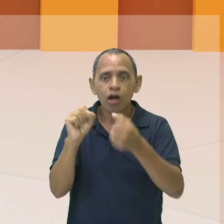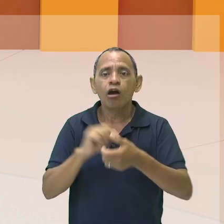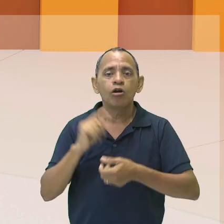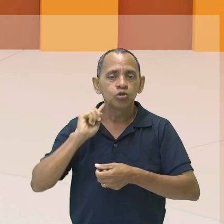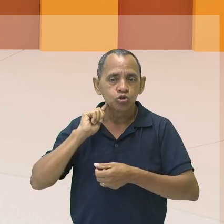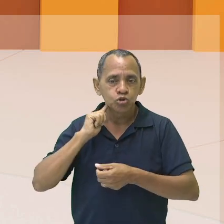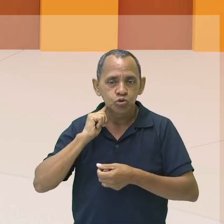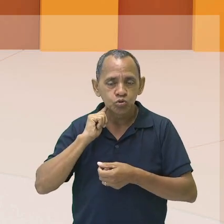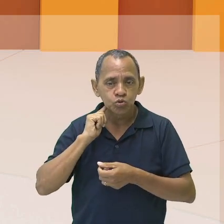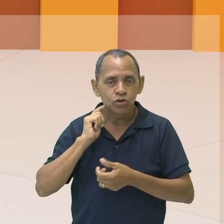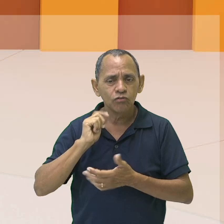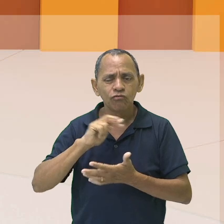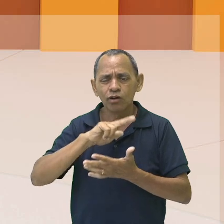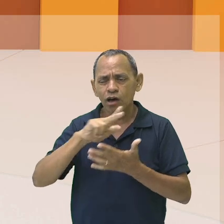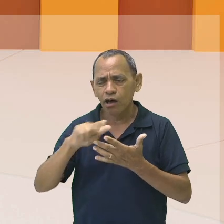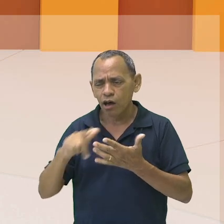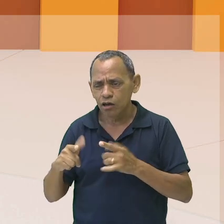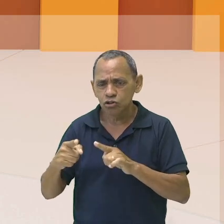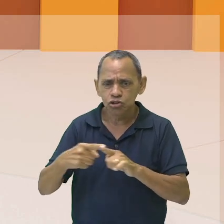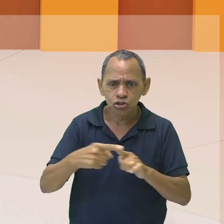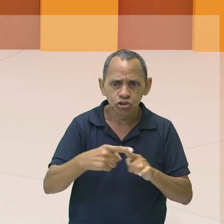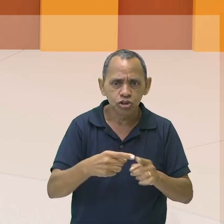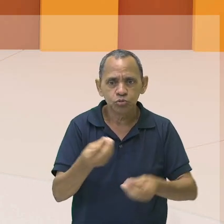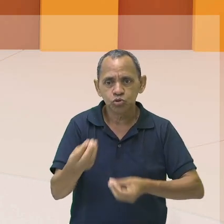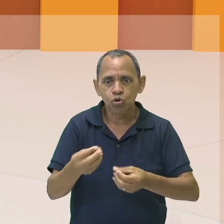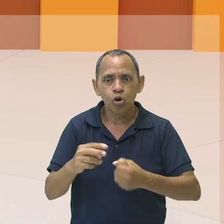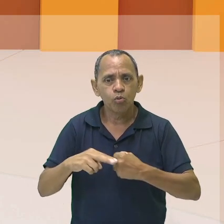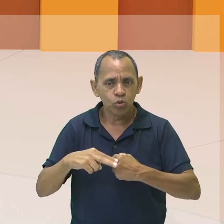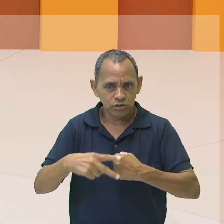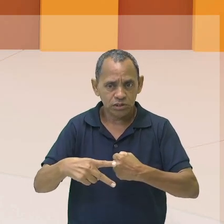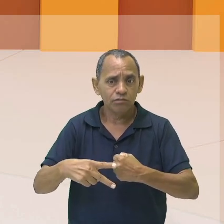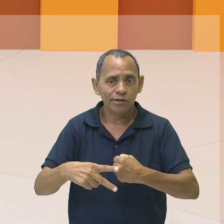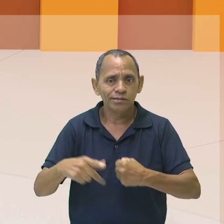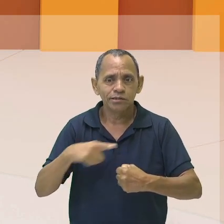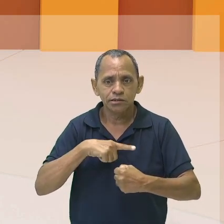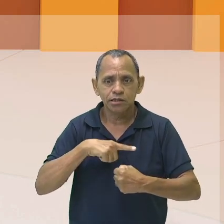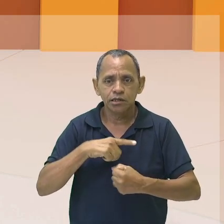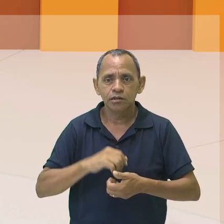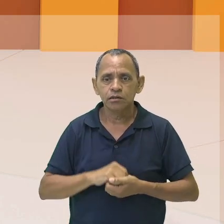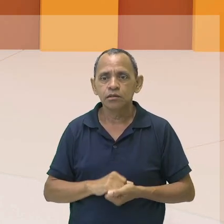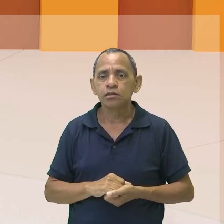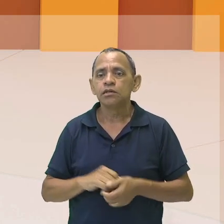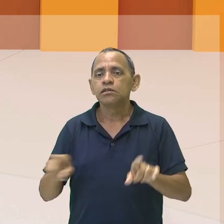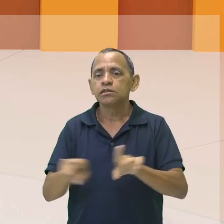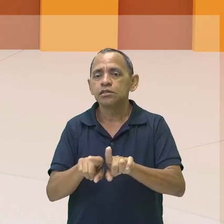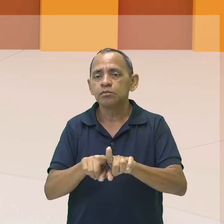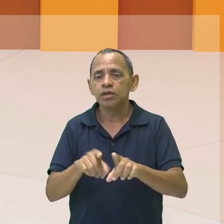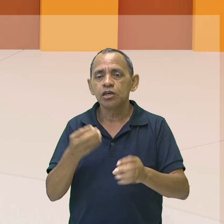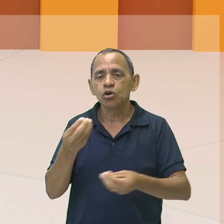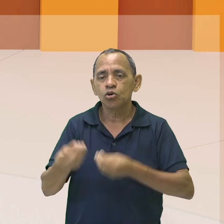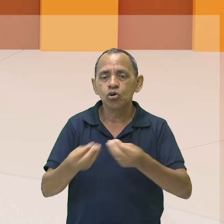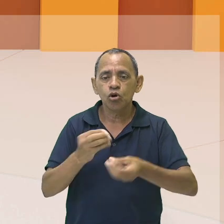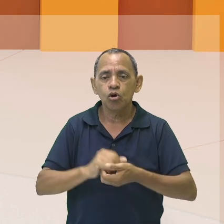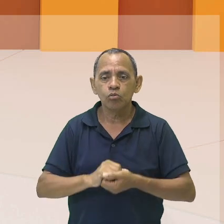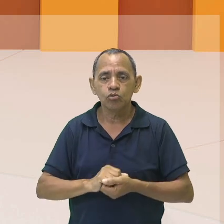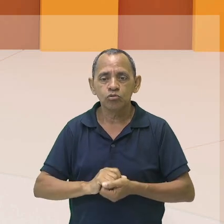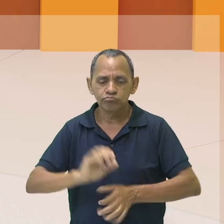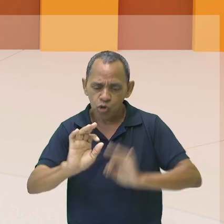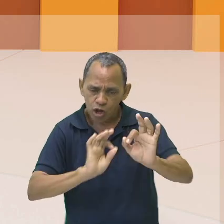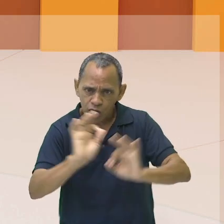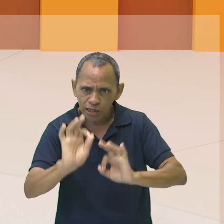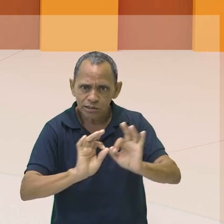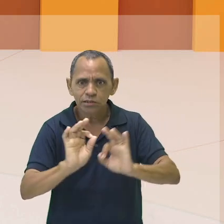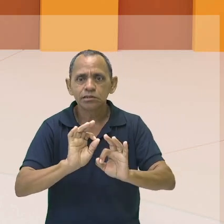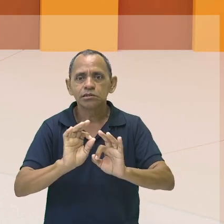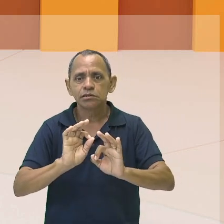diversas formas possíveis, né? A gente tem também a questão do manejo inadequado dos recursos naturais. A gente usa os